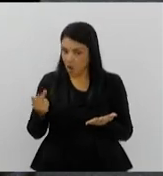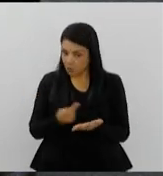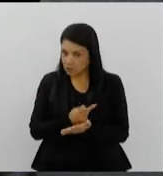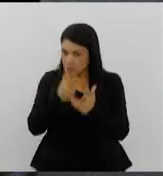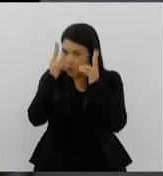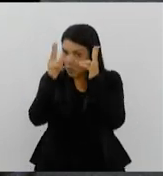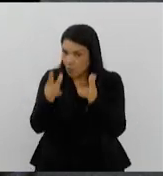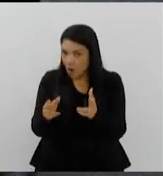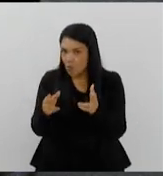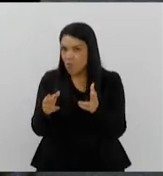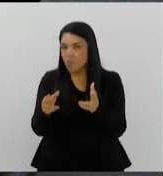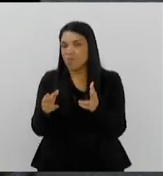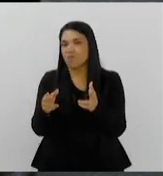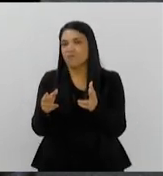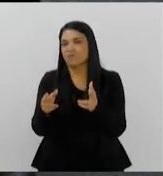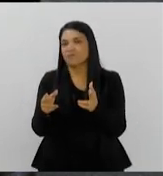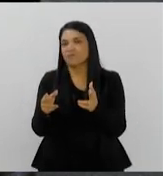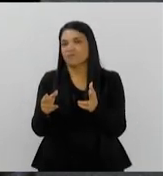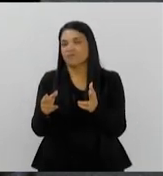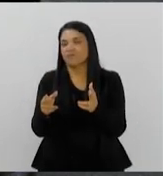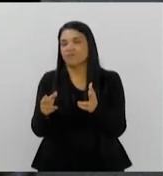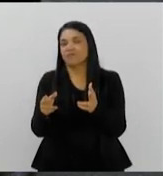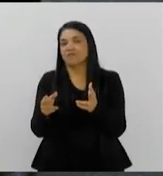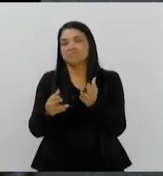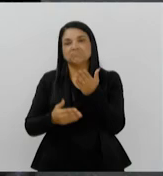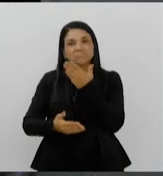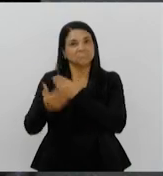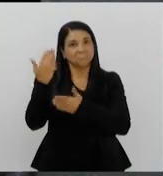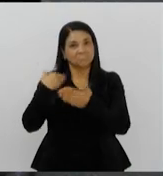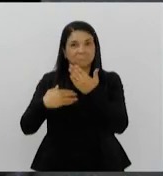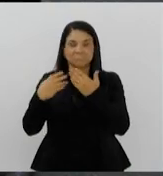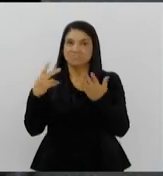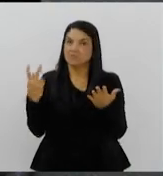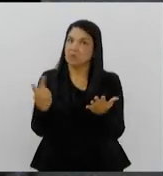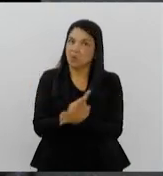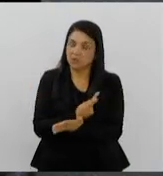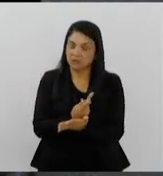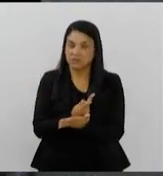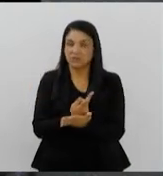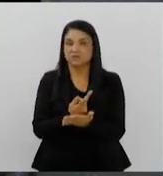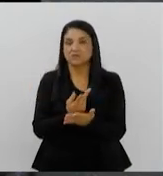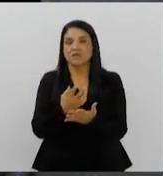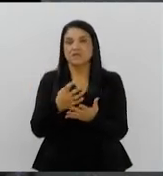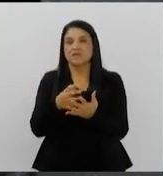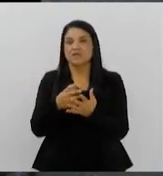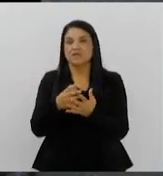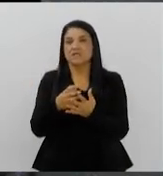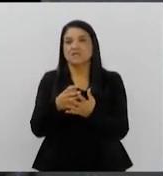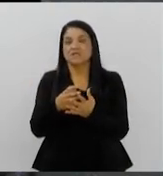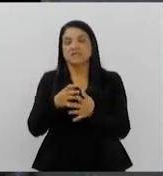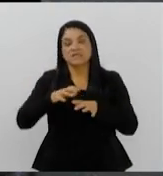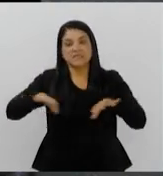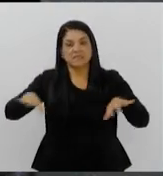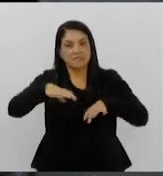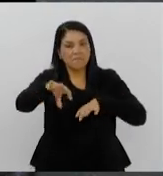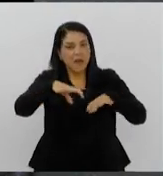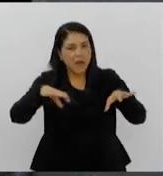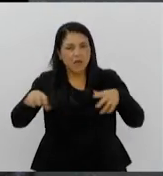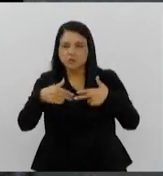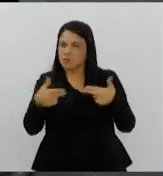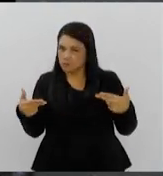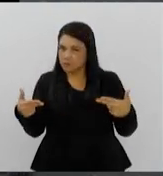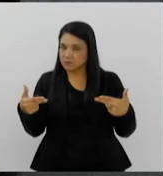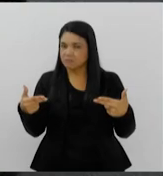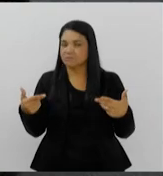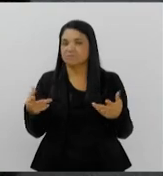era preciso. Talvez não tivesse acontecido no tanto que deveria ter sido, para separar mais as coisas ainda.